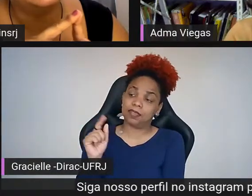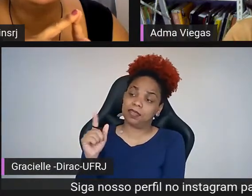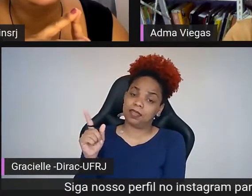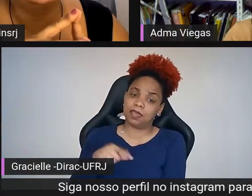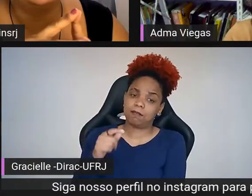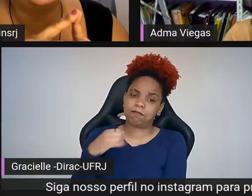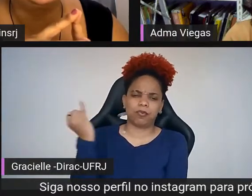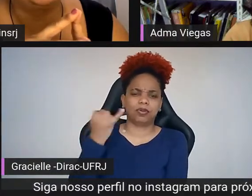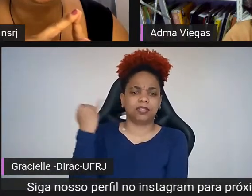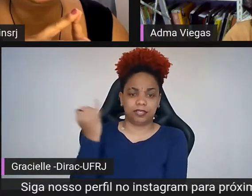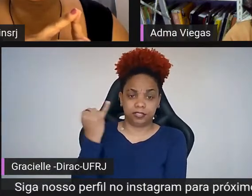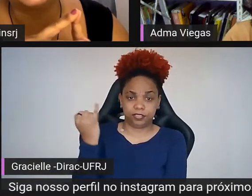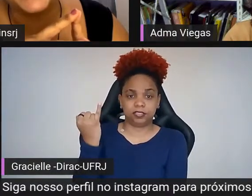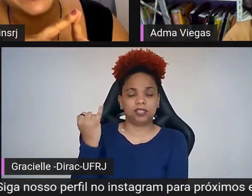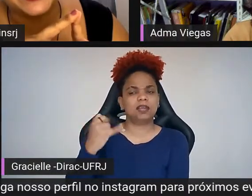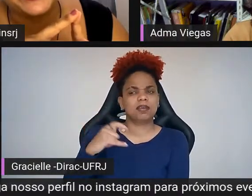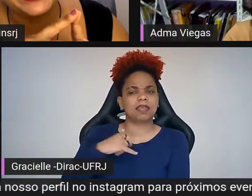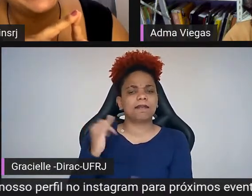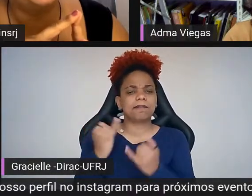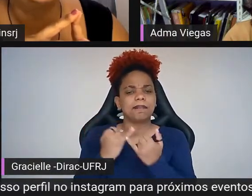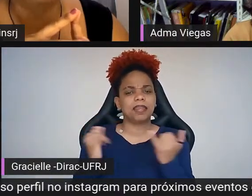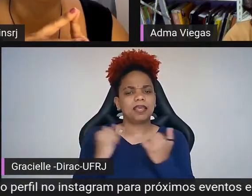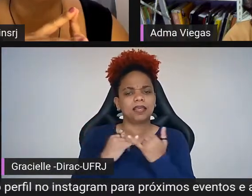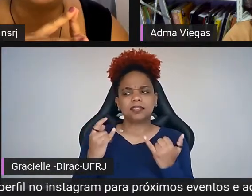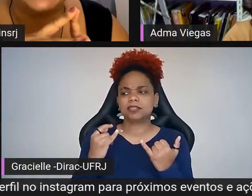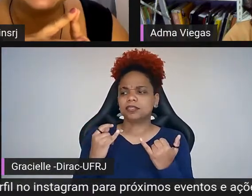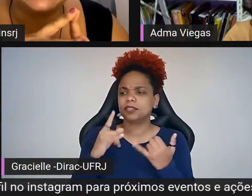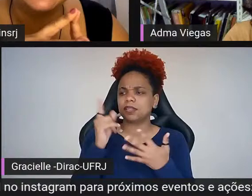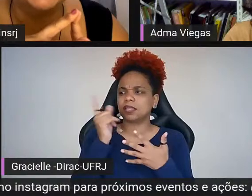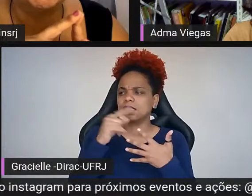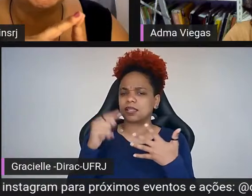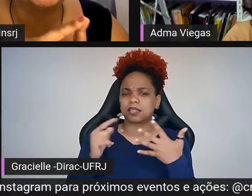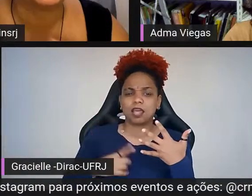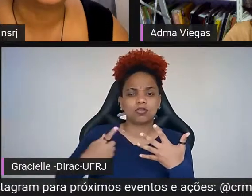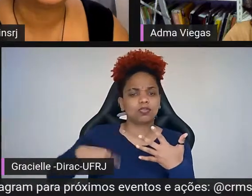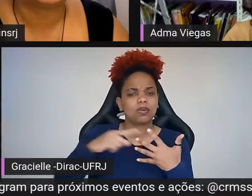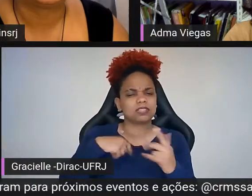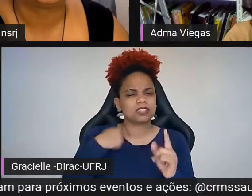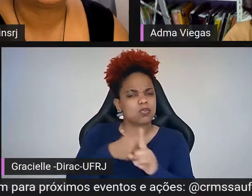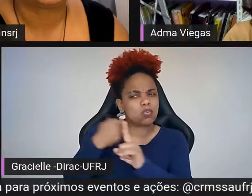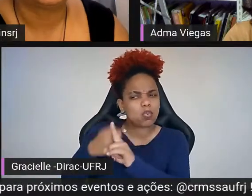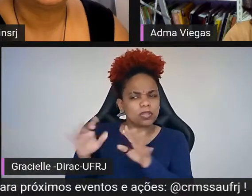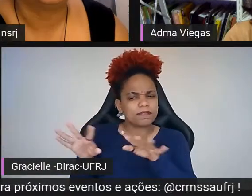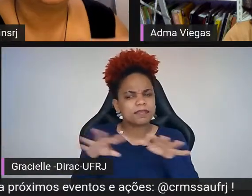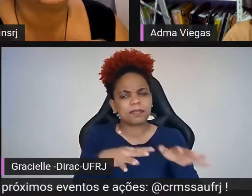questão importante, né? O que que aparece das nossas lutas e o que não aparece.